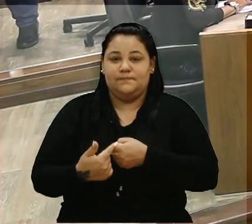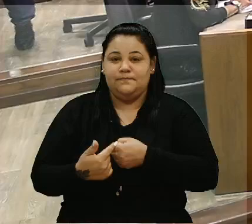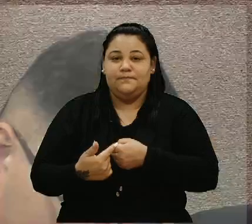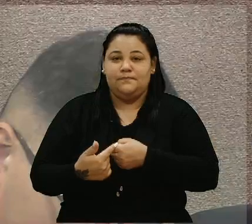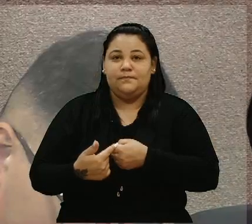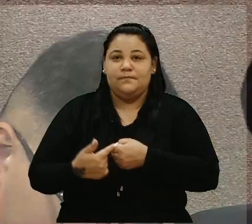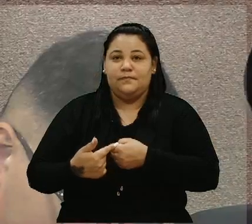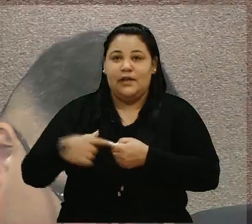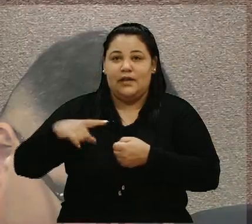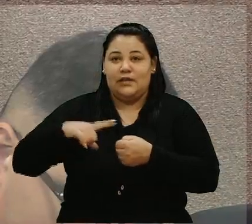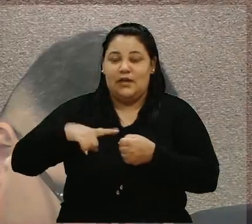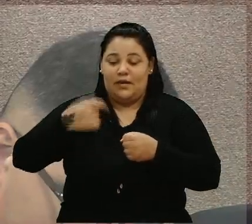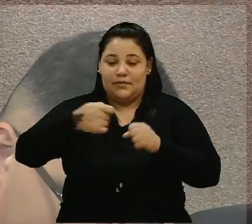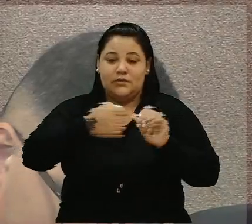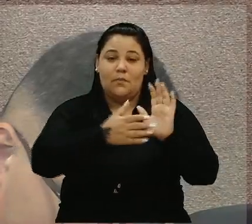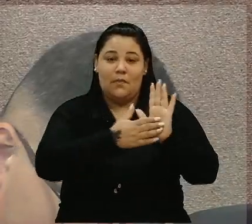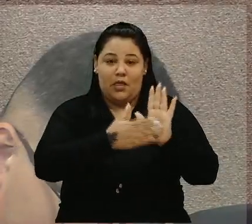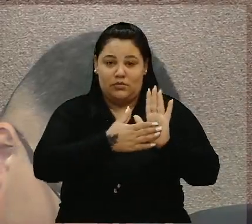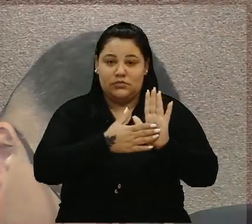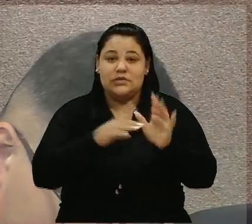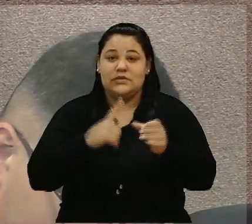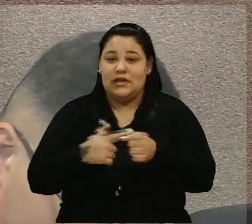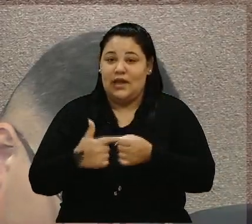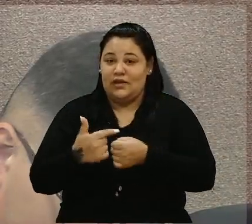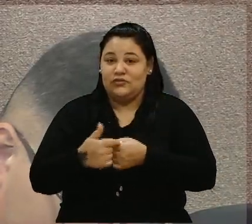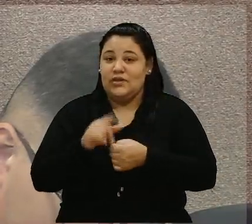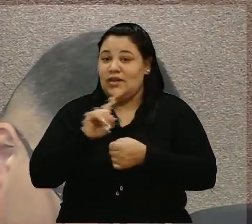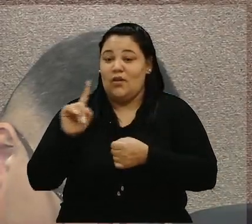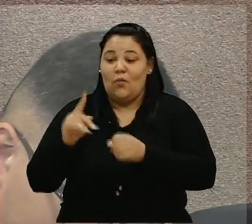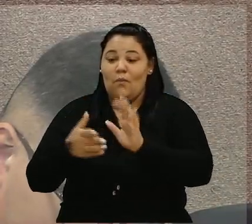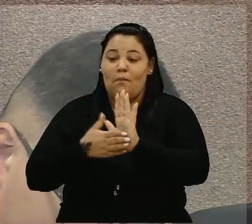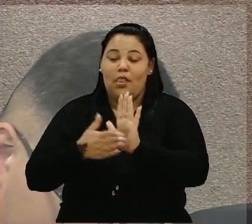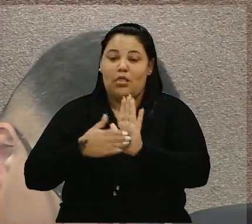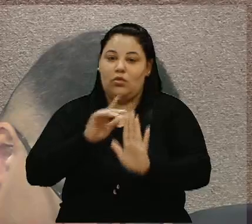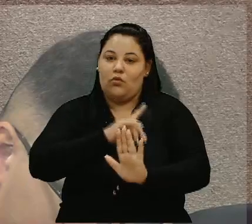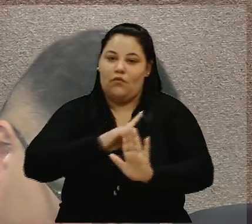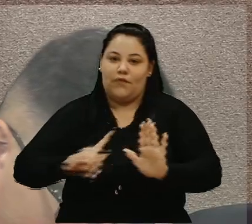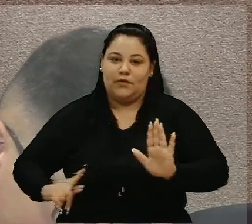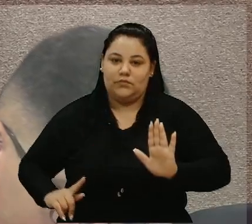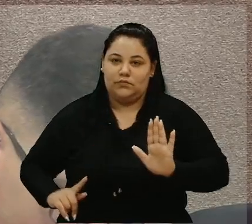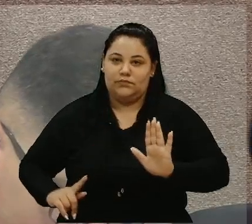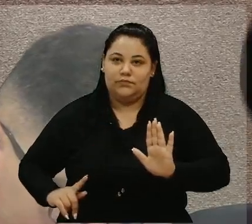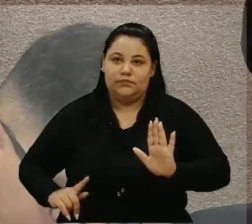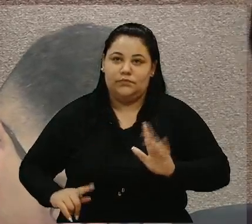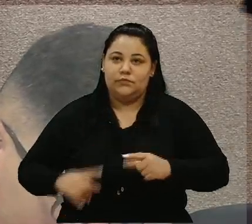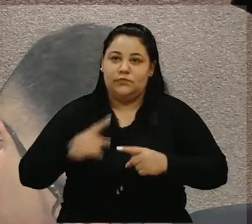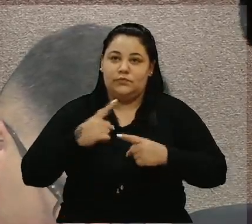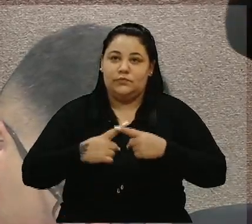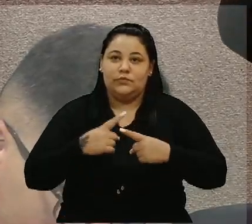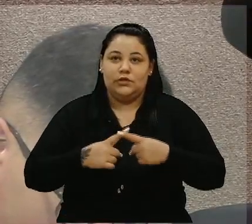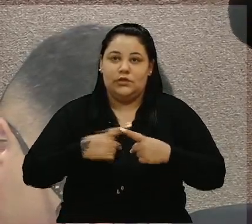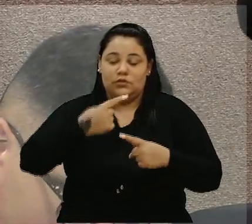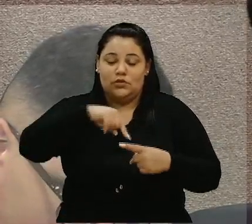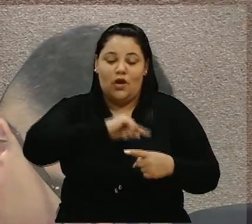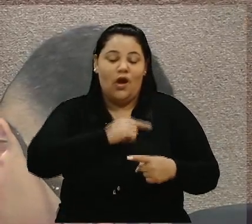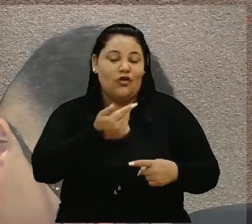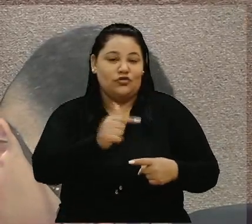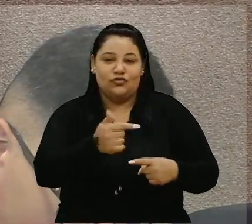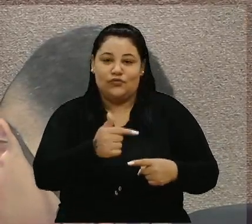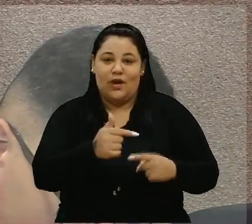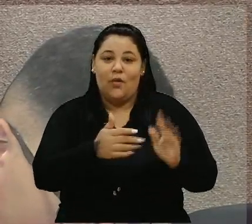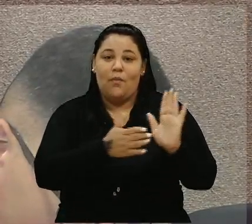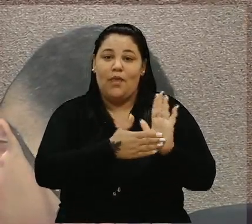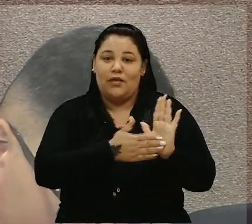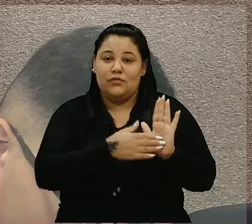ter um plano de cidade e não um plano de governo. Porque se a gente não tiver aquele plano do que a gente vai